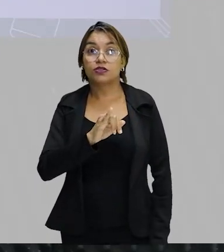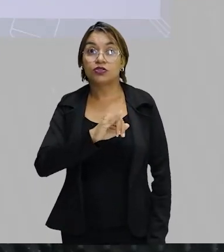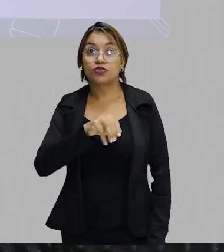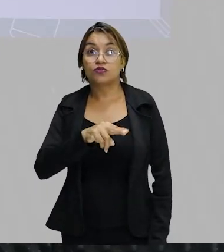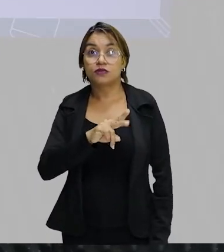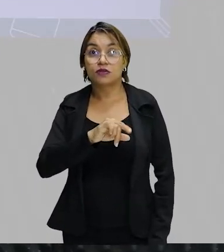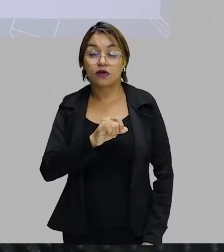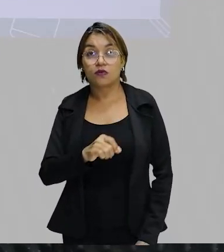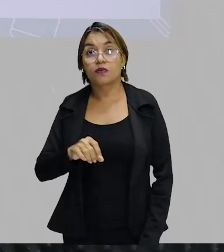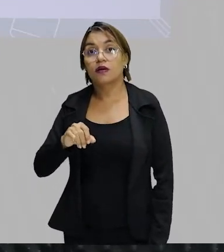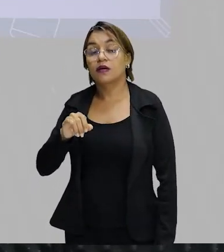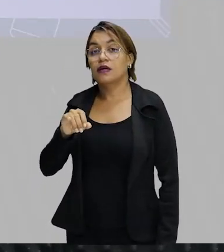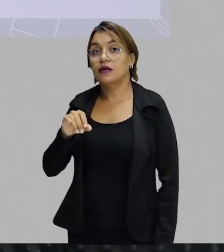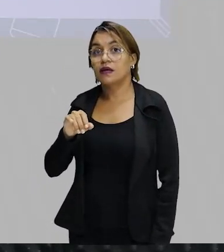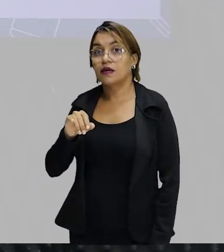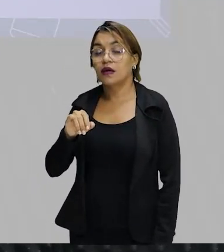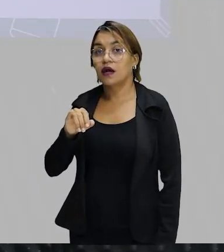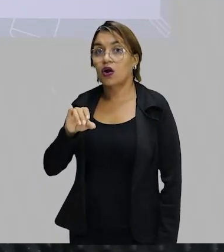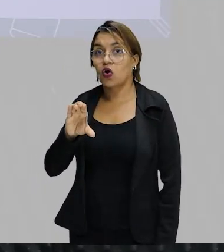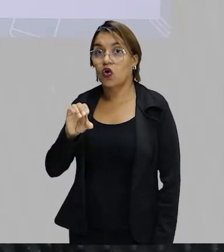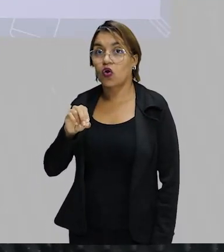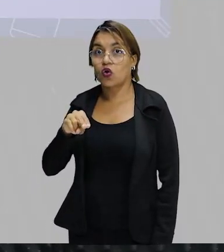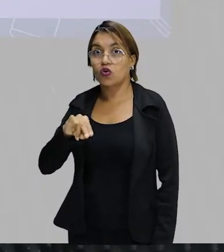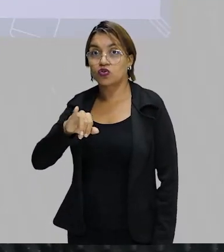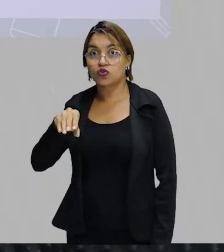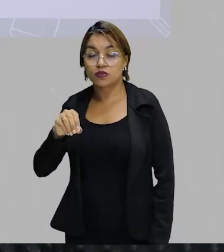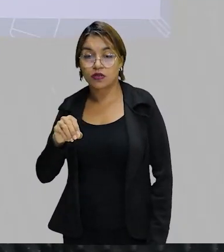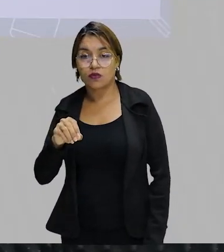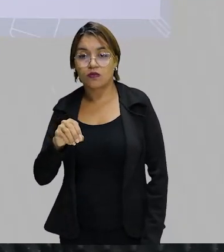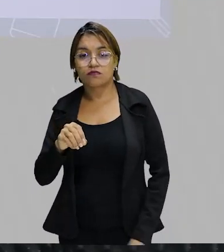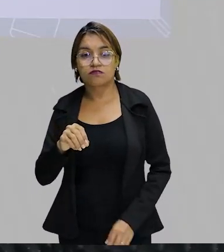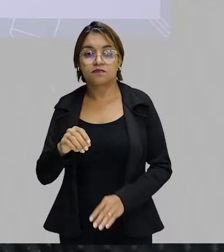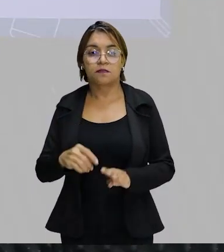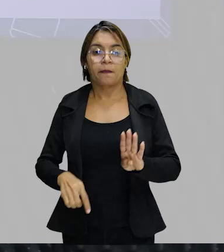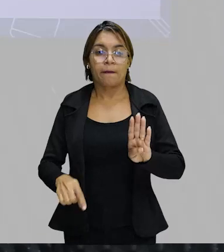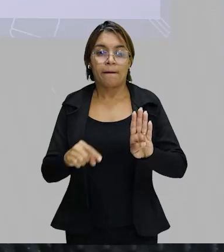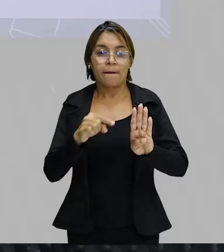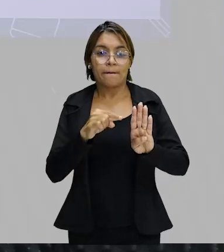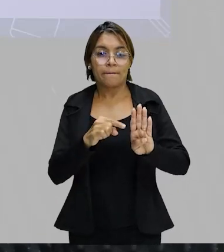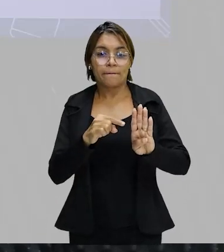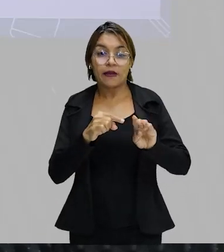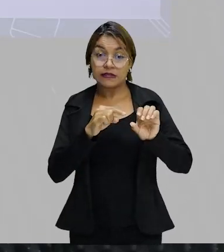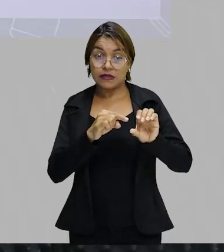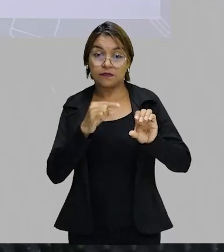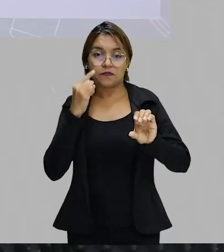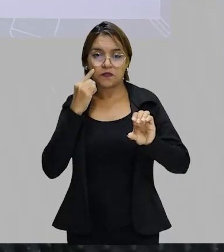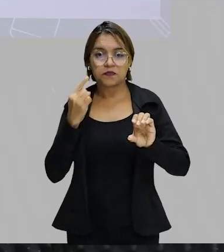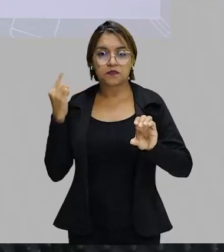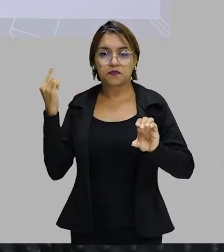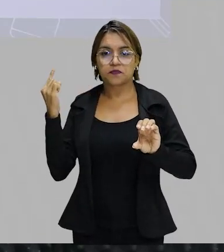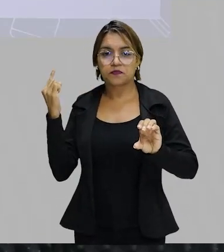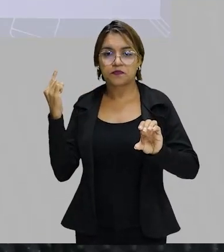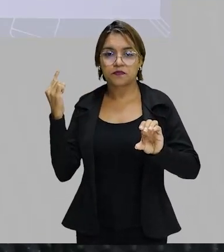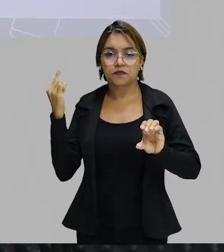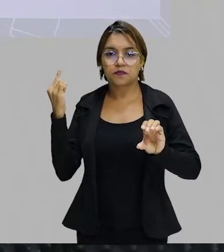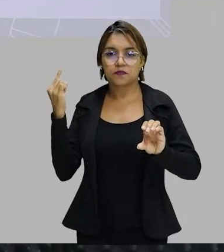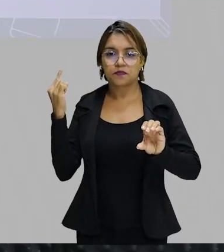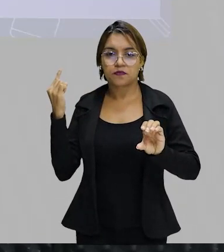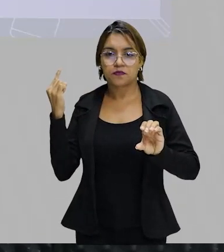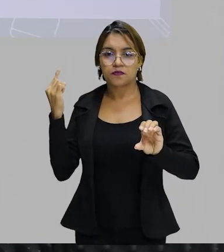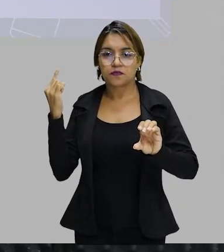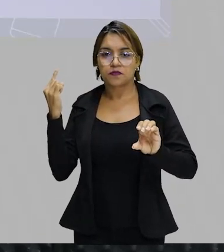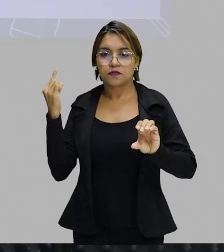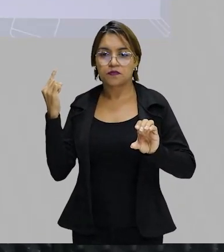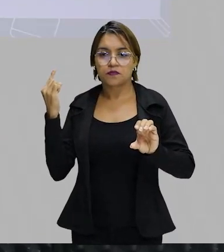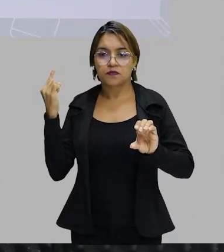conjunção, não à implicação. Certo? Letra C, ela é verdadeira quando a primeira proposição é verdadeira